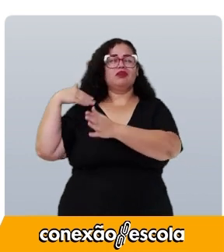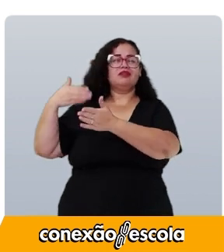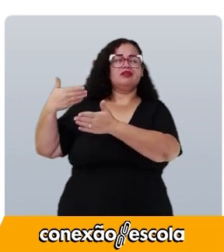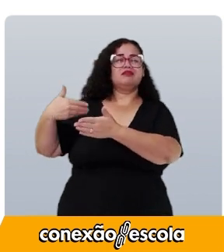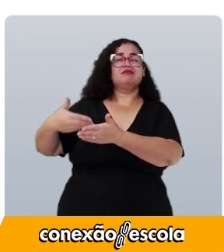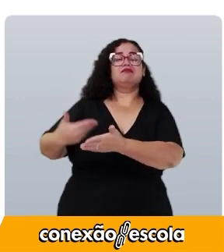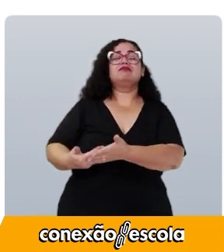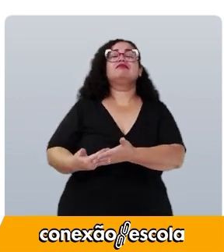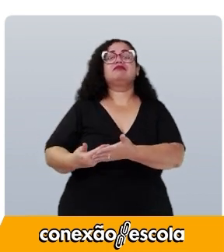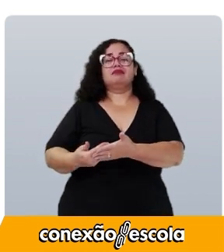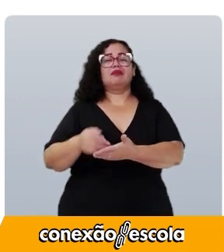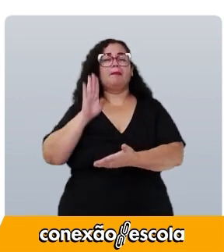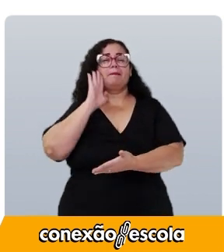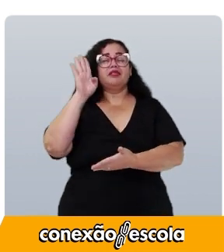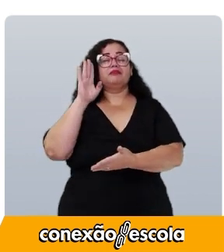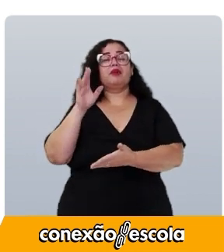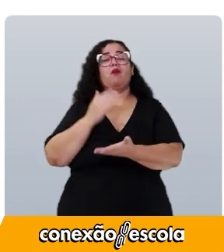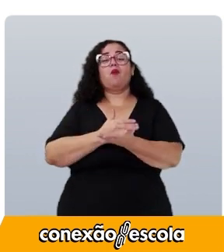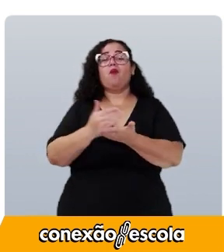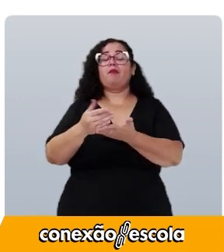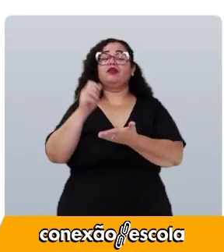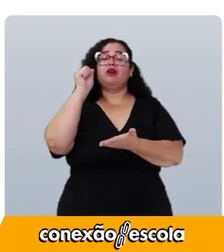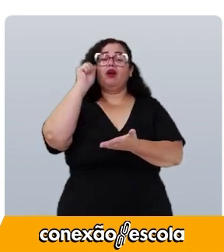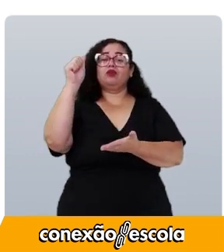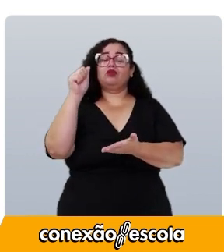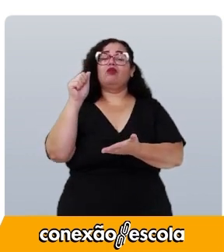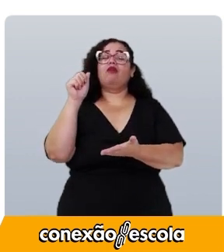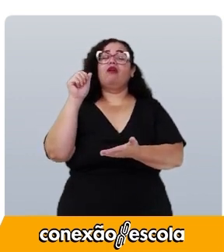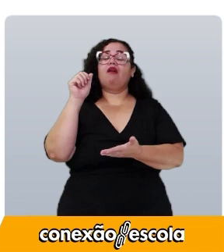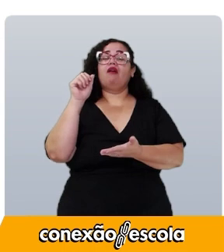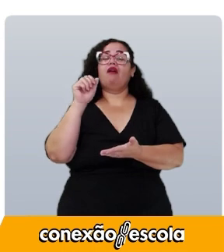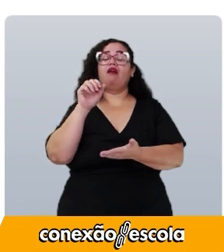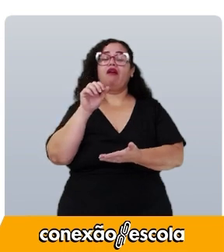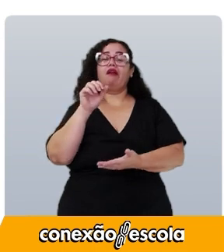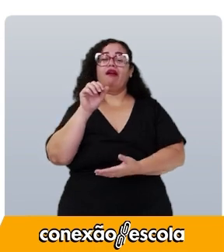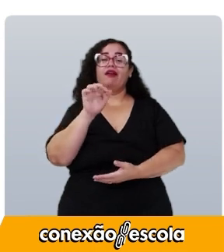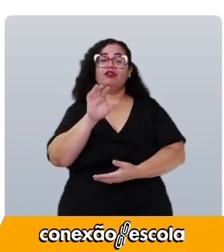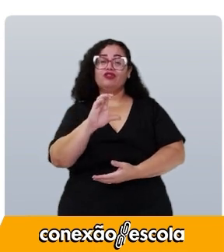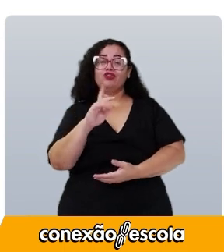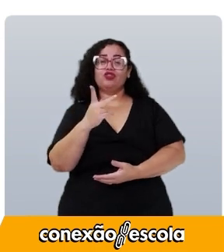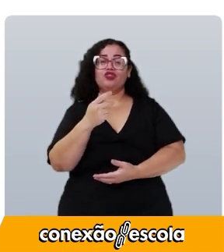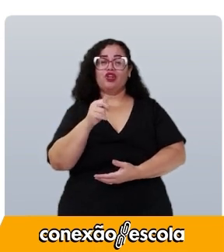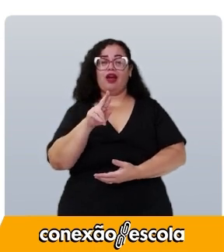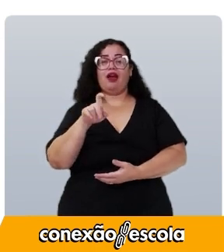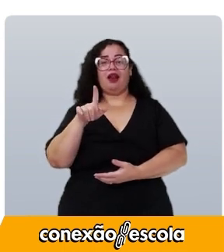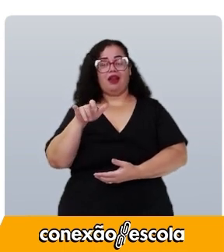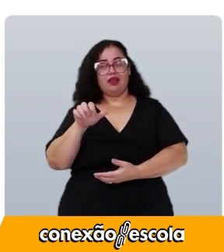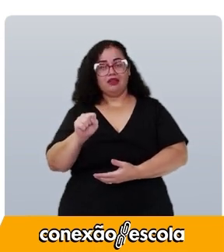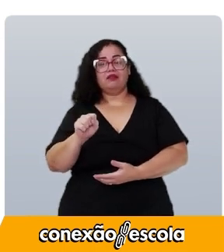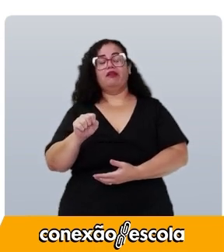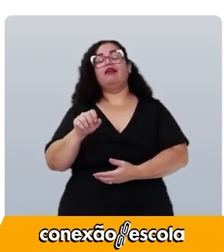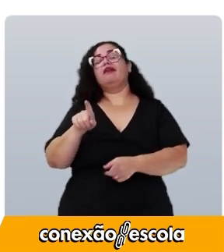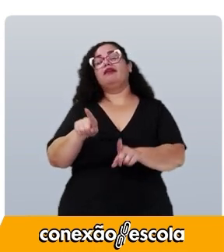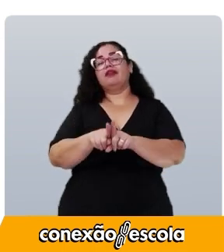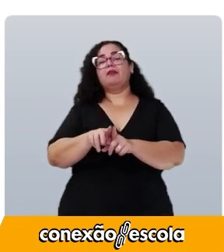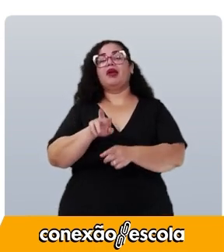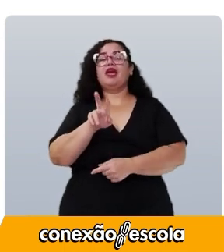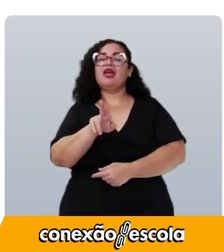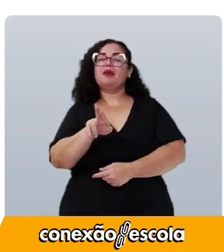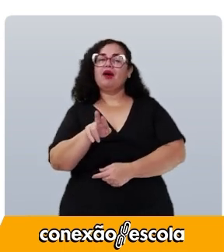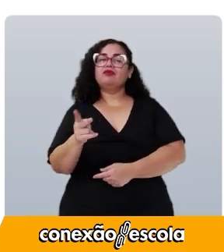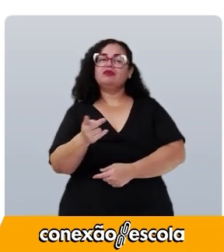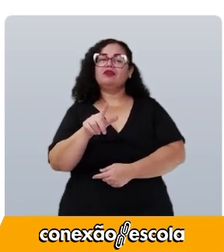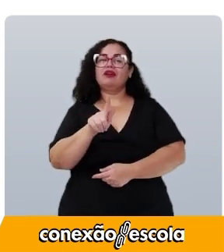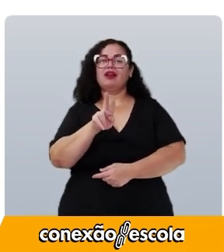resgatadas principalmente pelos escritores Charles Perrault e os irmãos